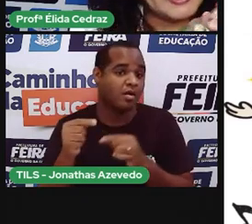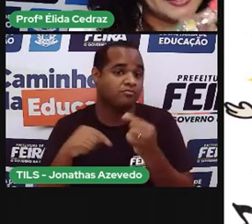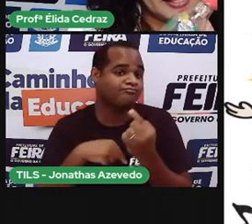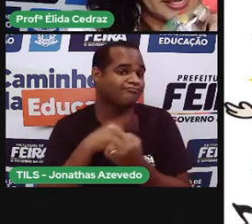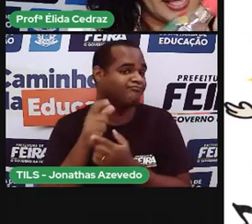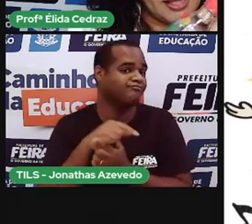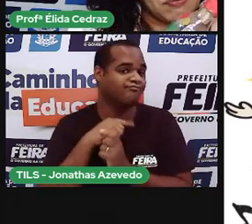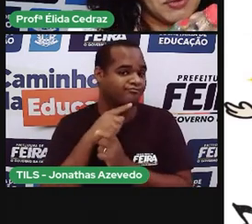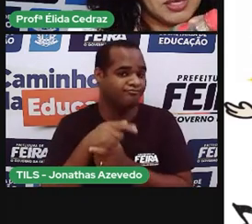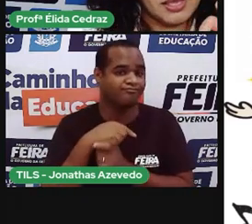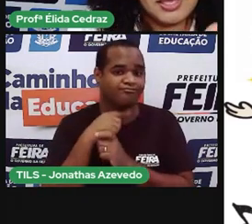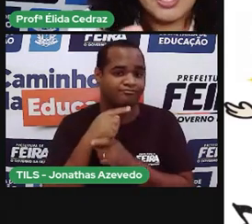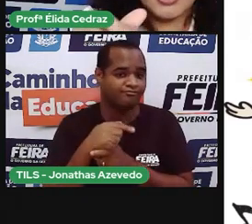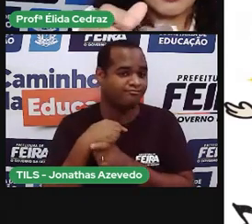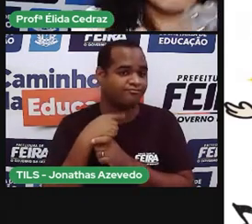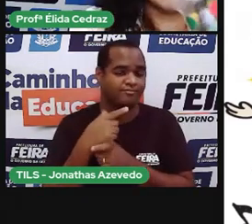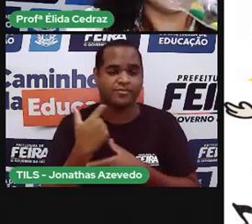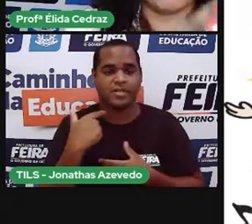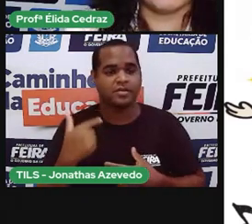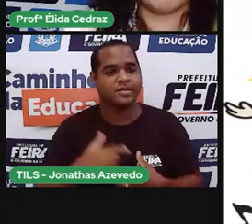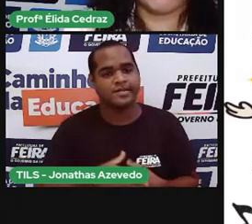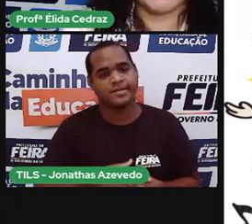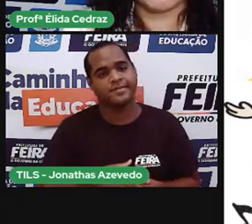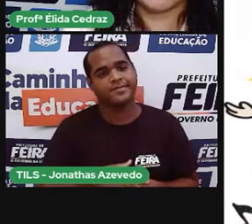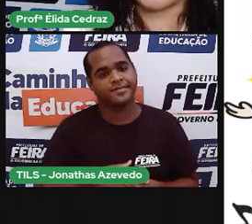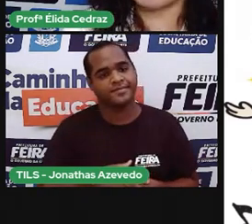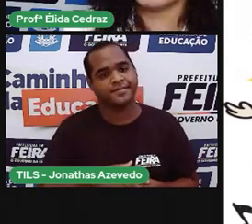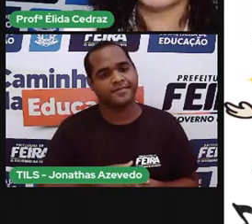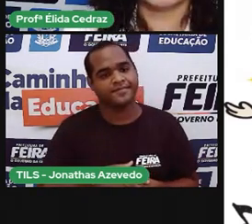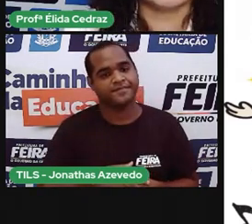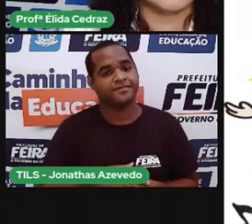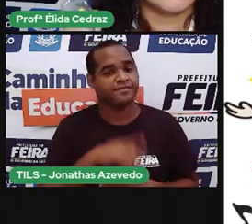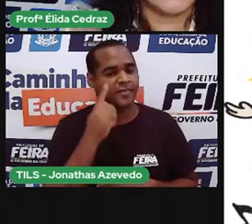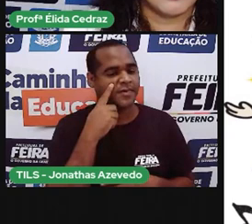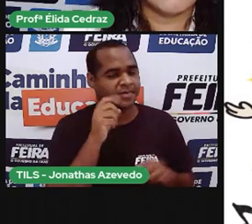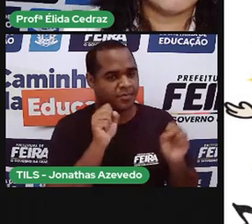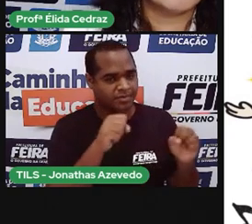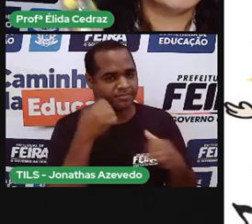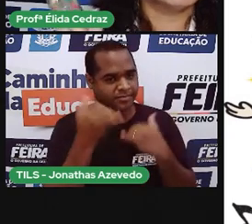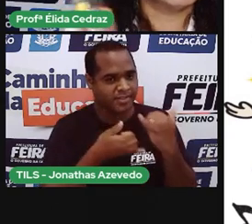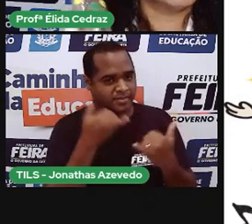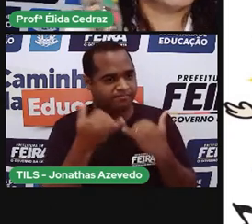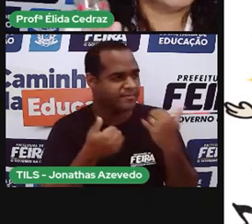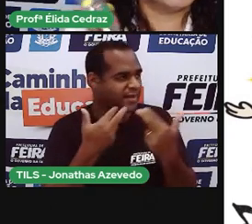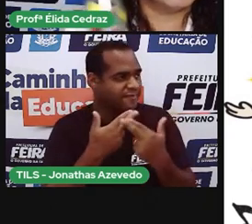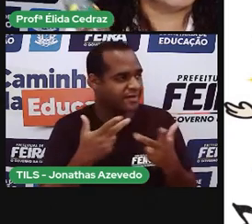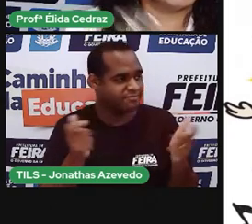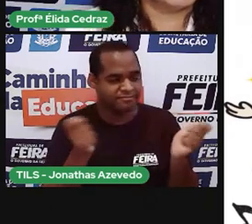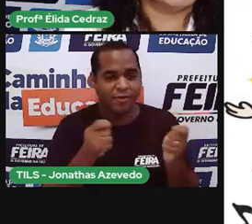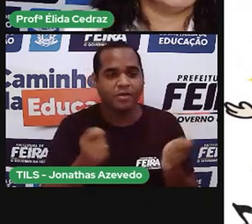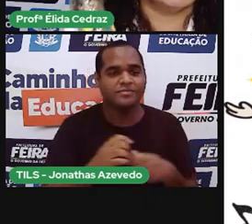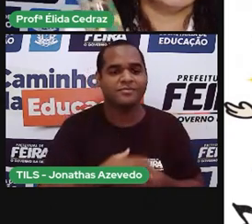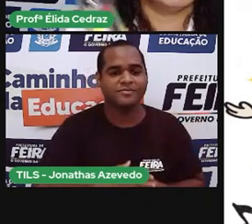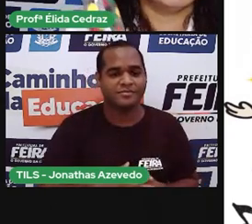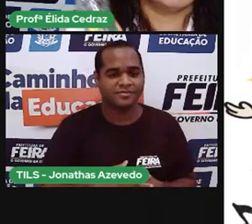não pega na garrafinha então você pode um pensar do jeito que você quiser ó